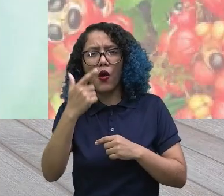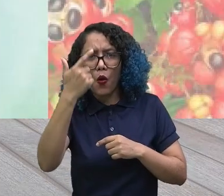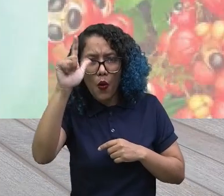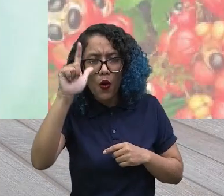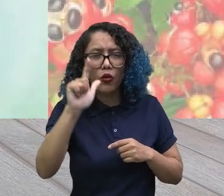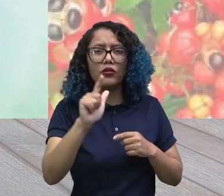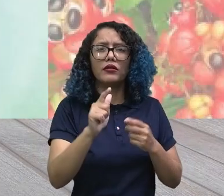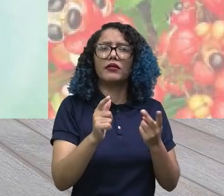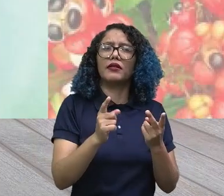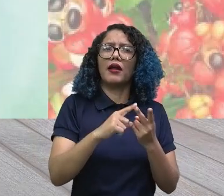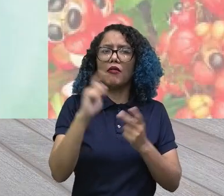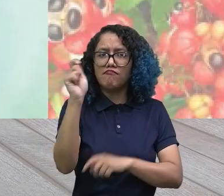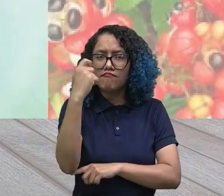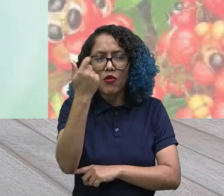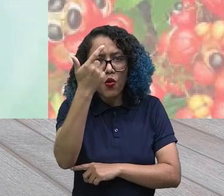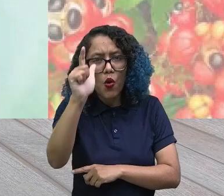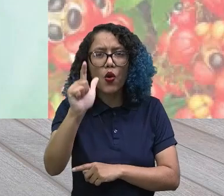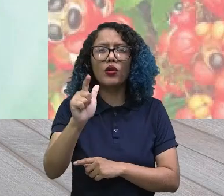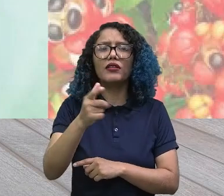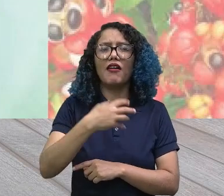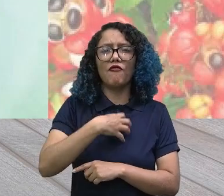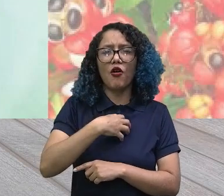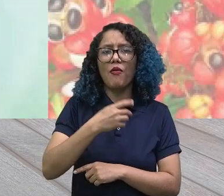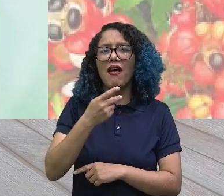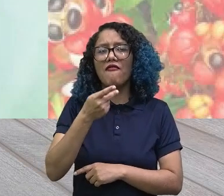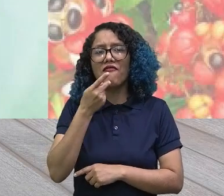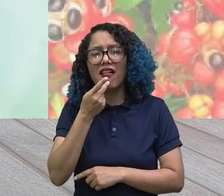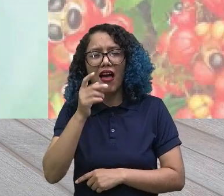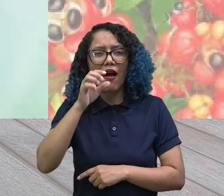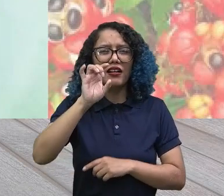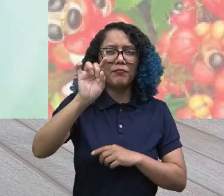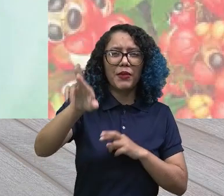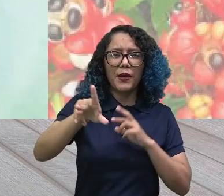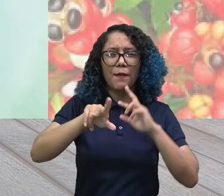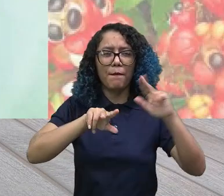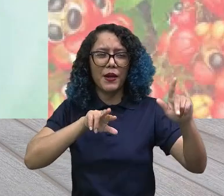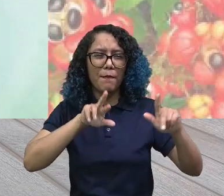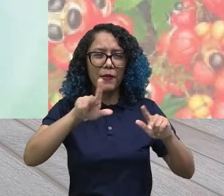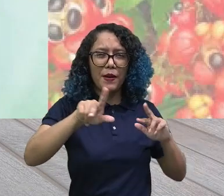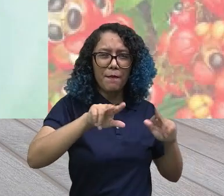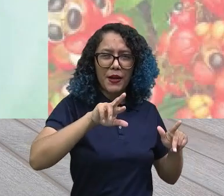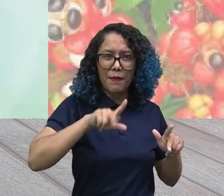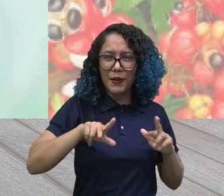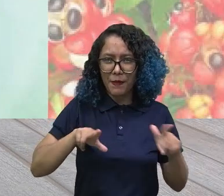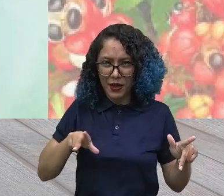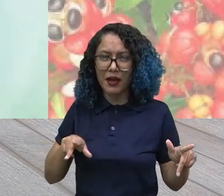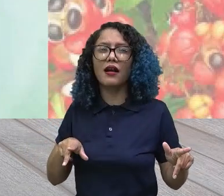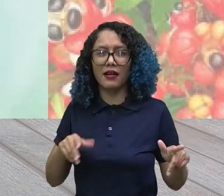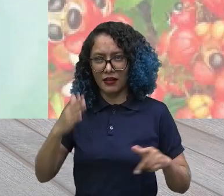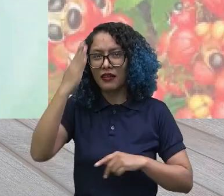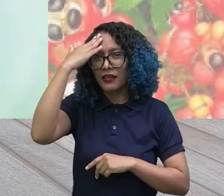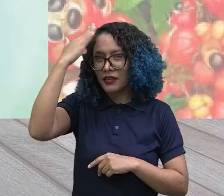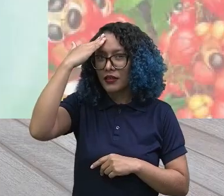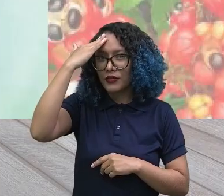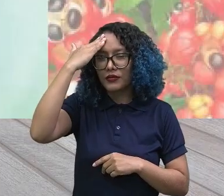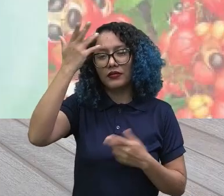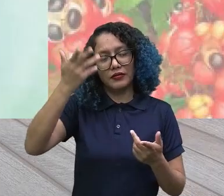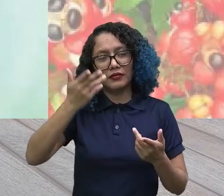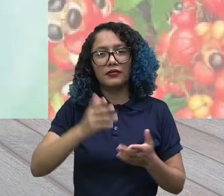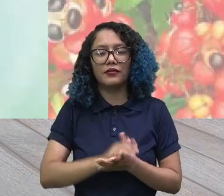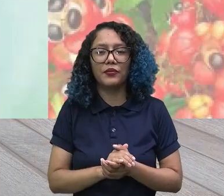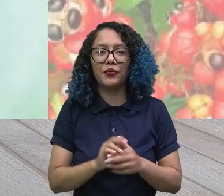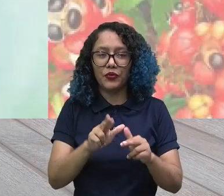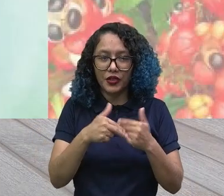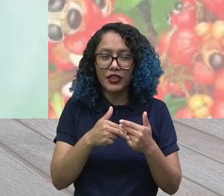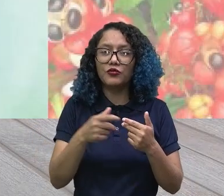têm outra. Então, veja, na forma de falar, isso caracteriza, né? Então, a pessoa se distingue. Então, isso que é, né, exatamente o